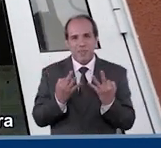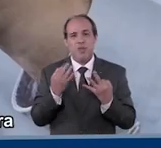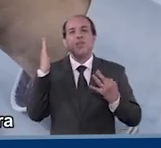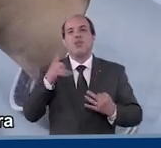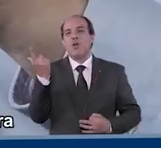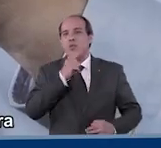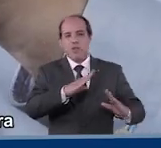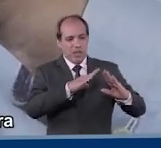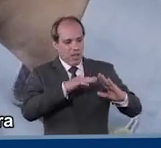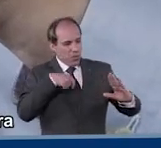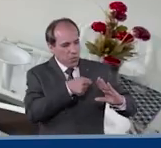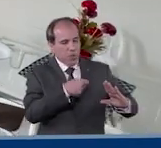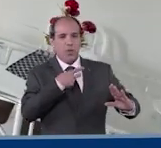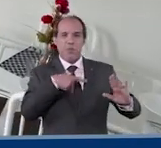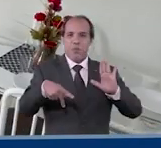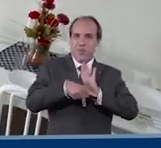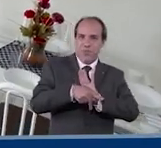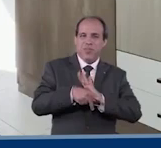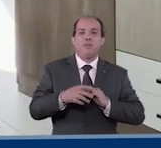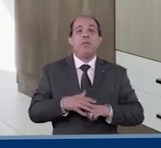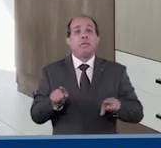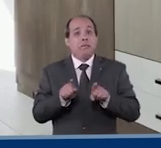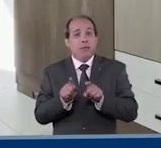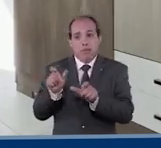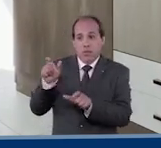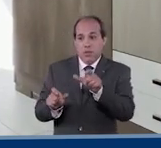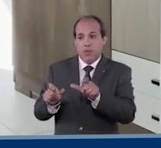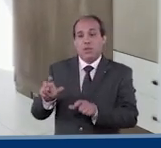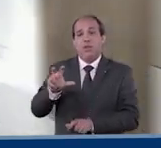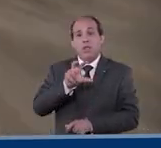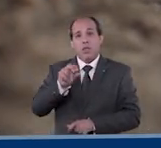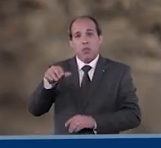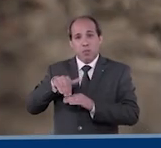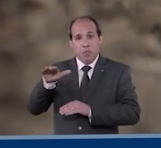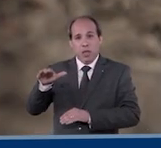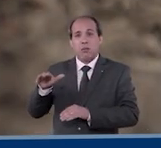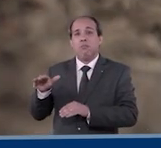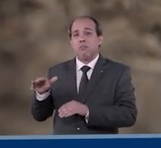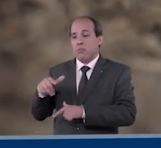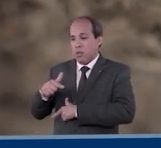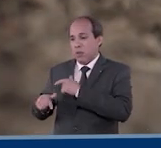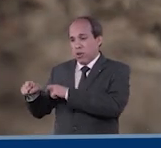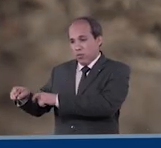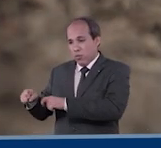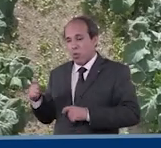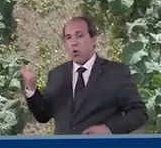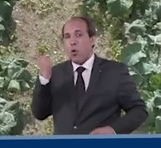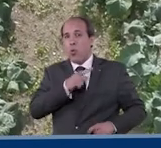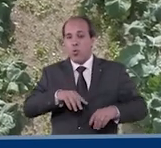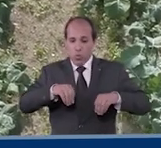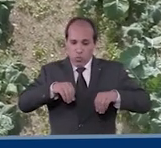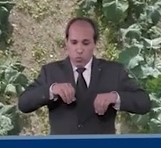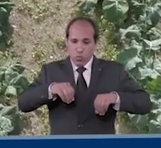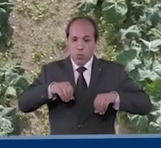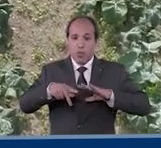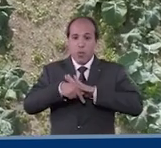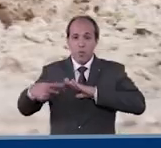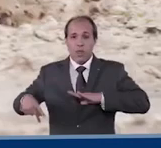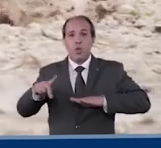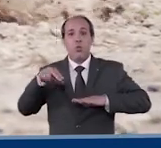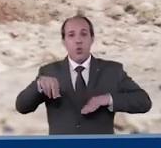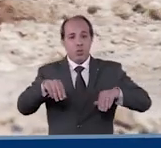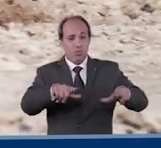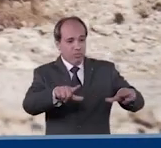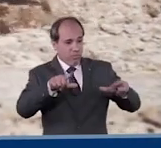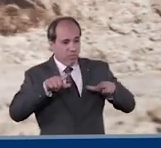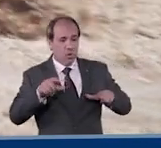51 mil famílias que agora têm uma casa para chamar de sua. E para mais de 500 pequenos agricultores que conquistaram o